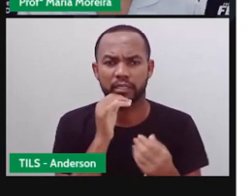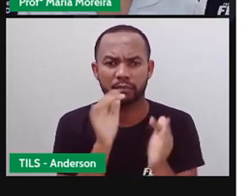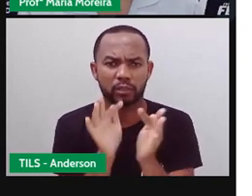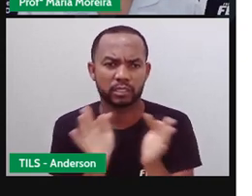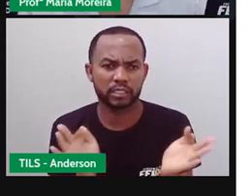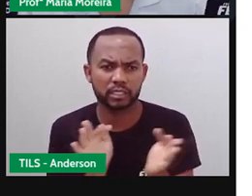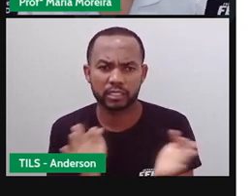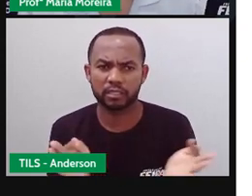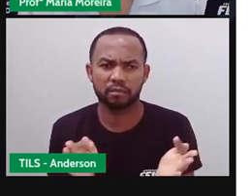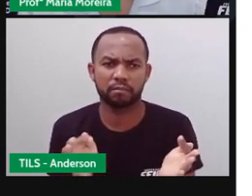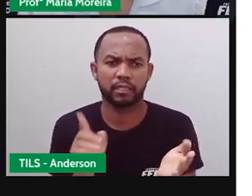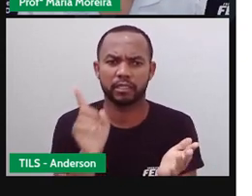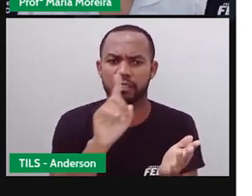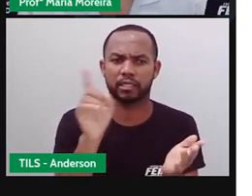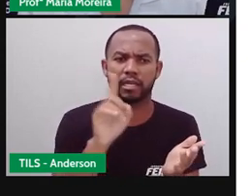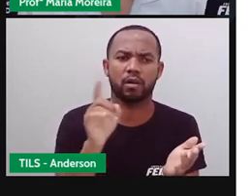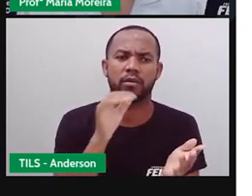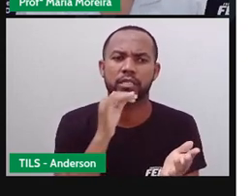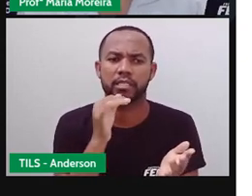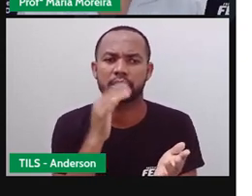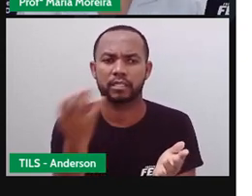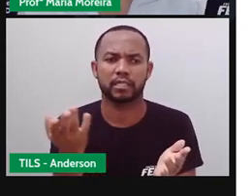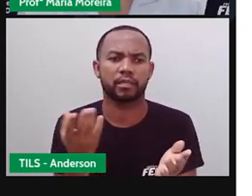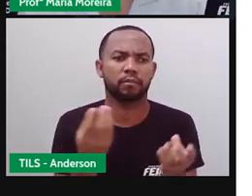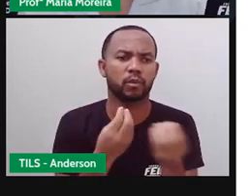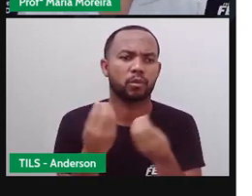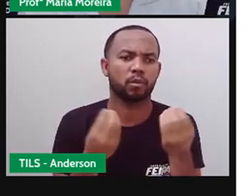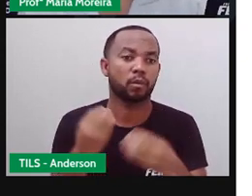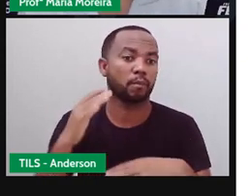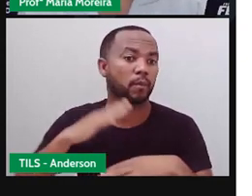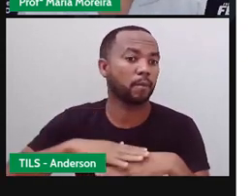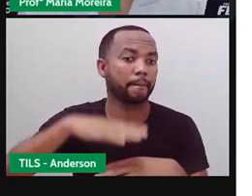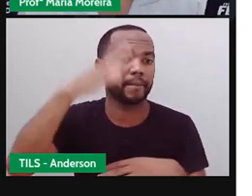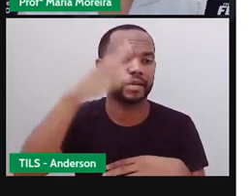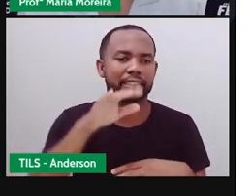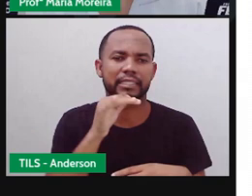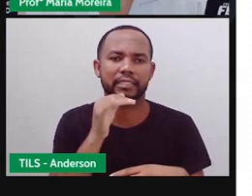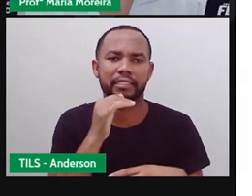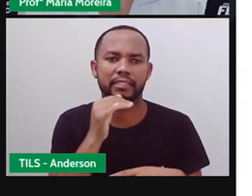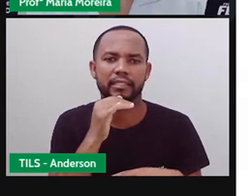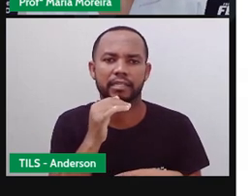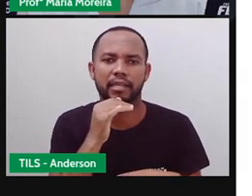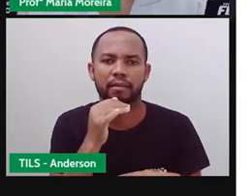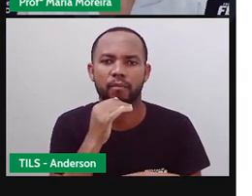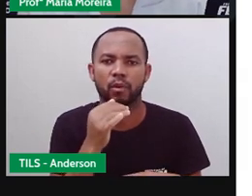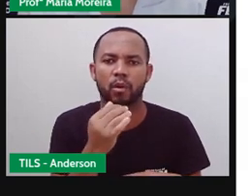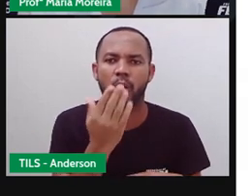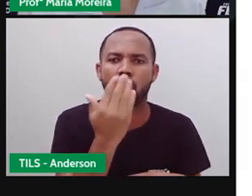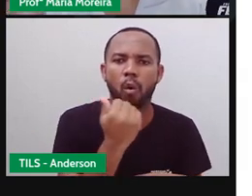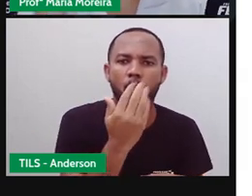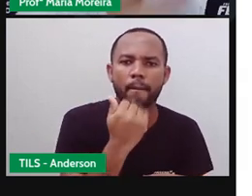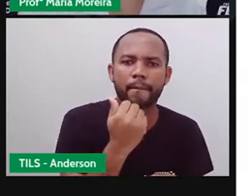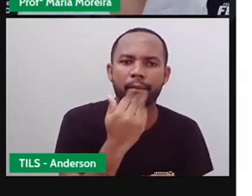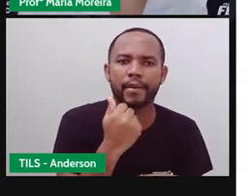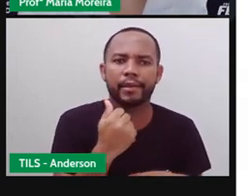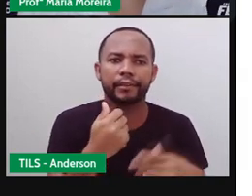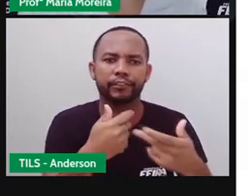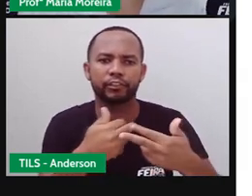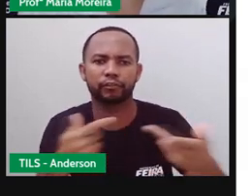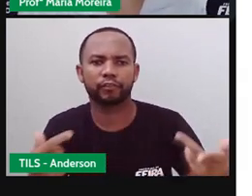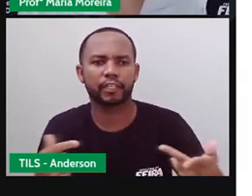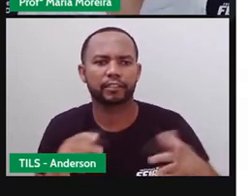assim não essa questão da cadeia alimentar eu acho que além de ser é simples porque a ideia de você